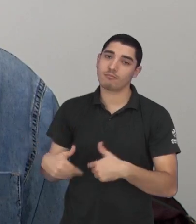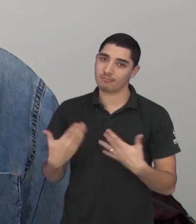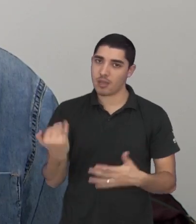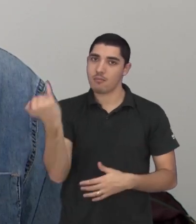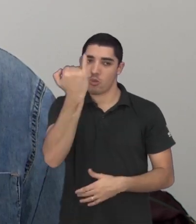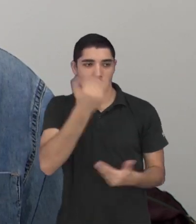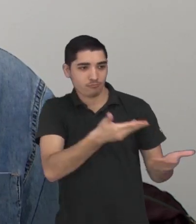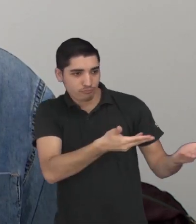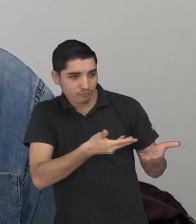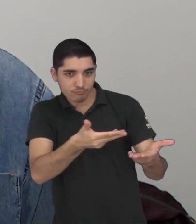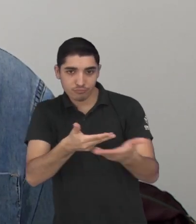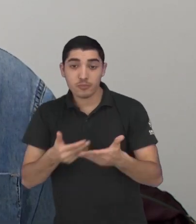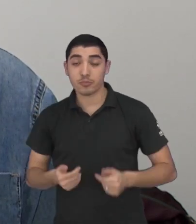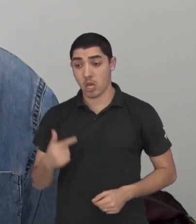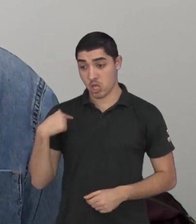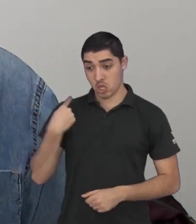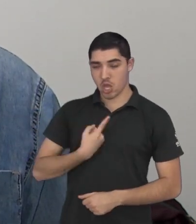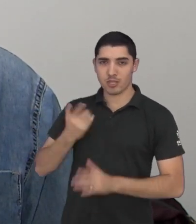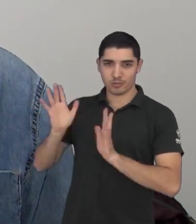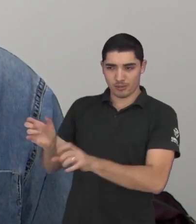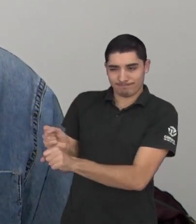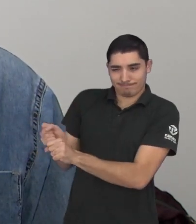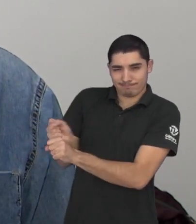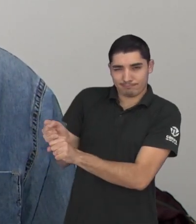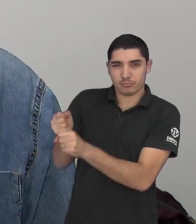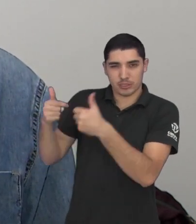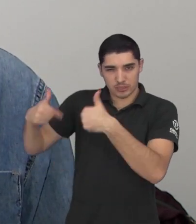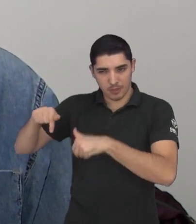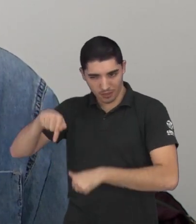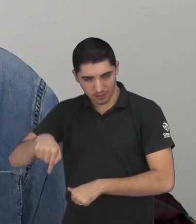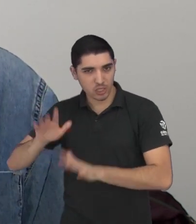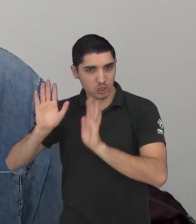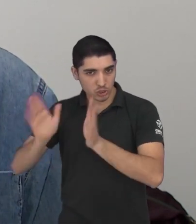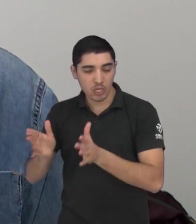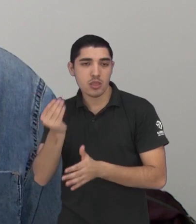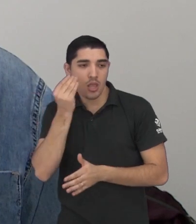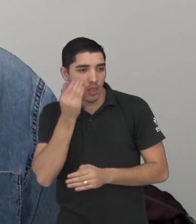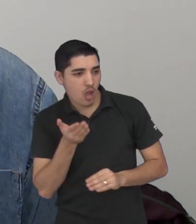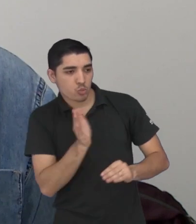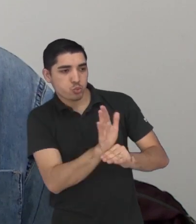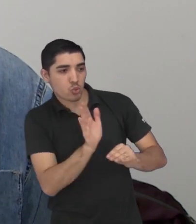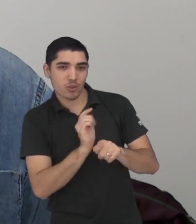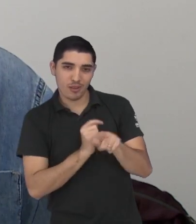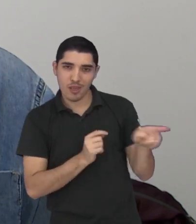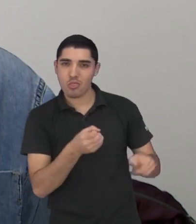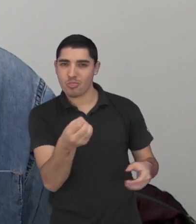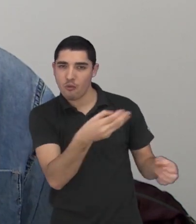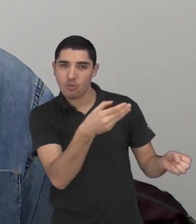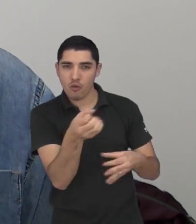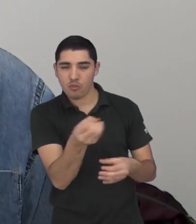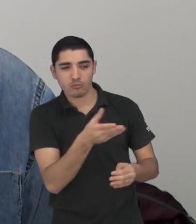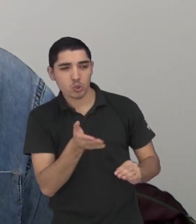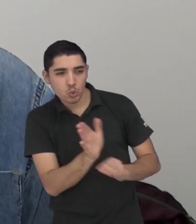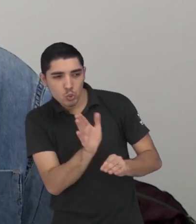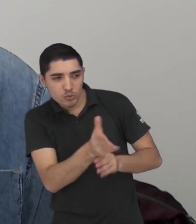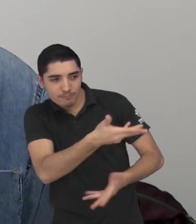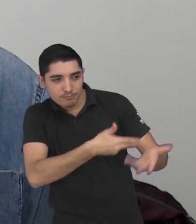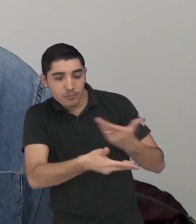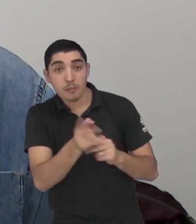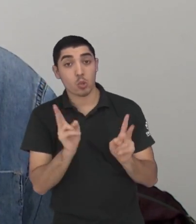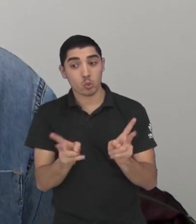autismo. Também na tribuna, o vereador Lino Bispo comentou sobre a política externa brasileira e demonstrou apreensão na fala do presidente